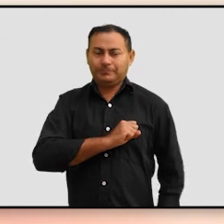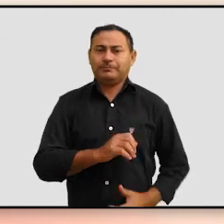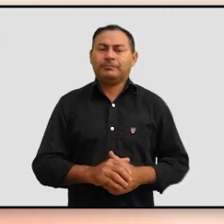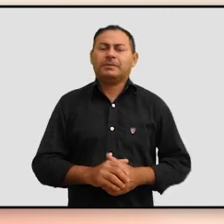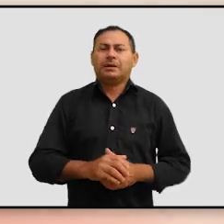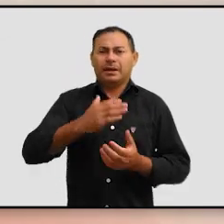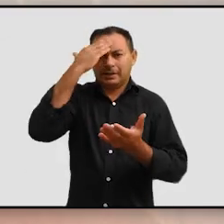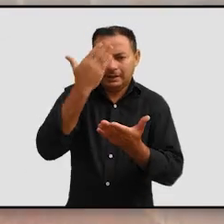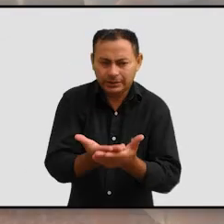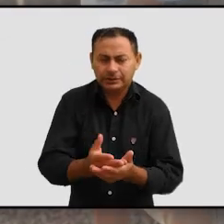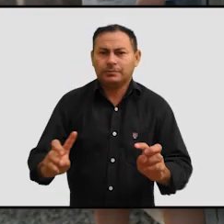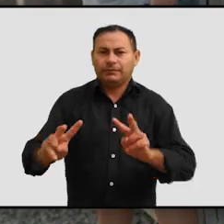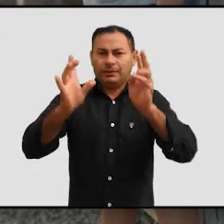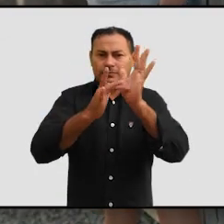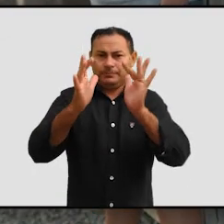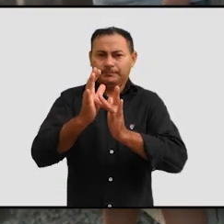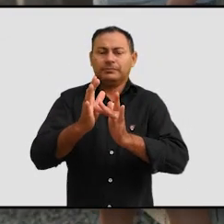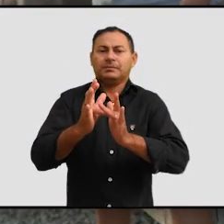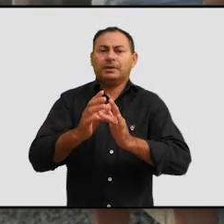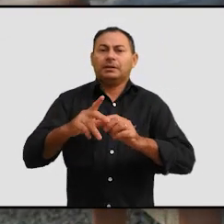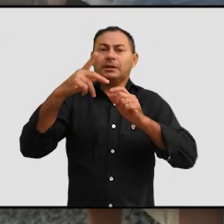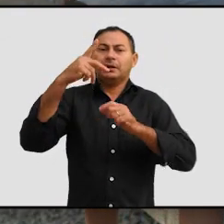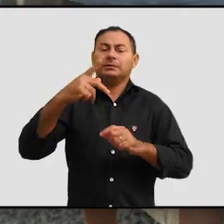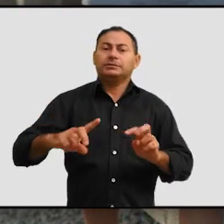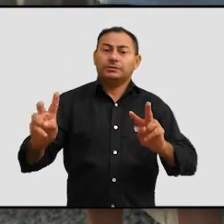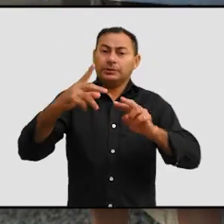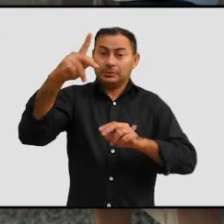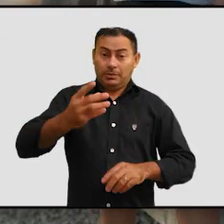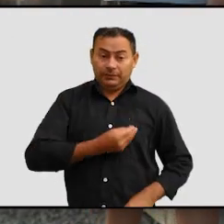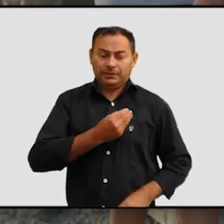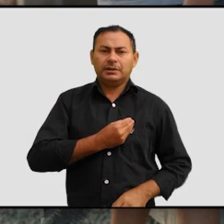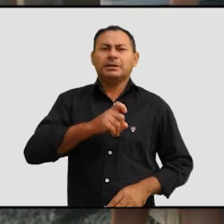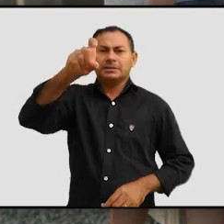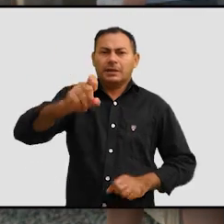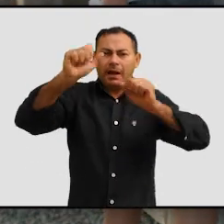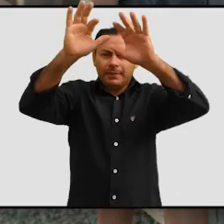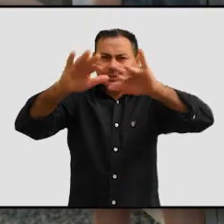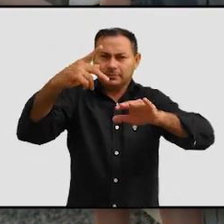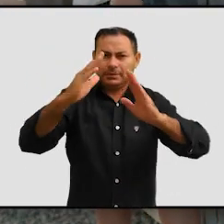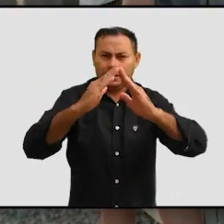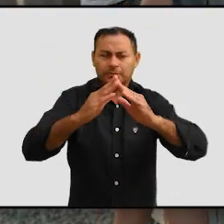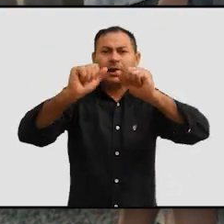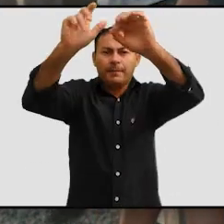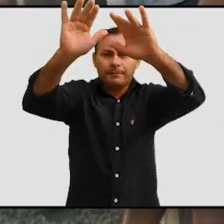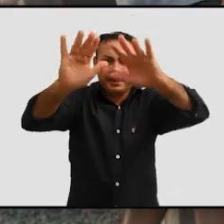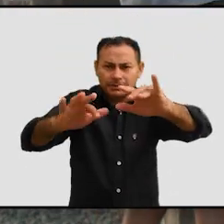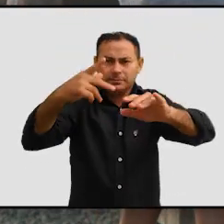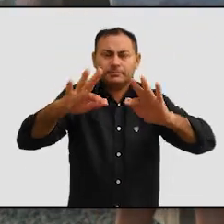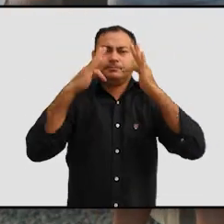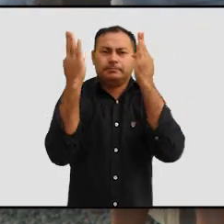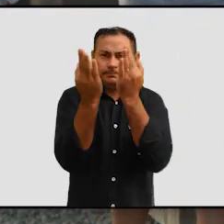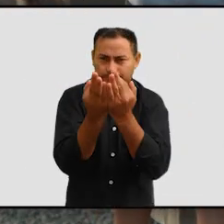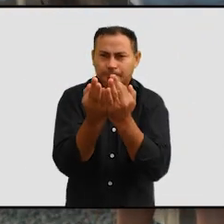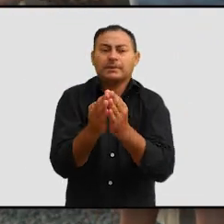amor. Confesse os valores de Jesus Cristo na sua vida. Seja uma bênção na sua casa, seja uma